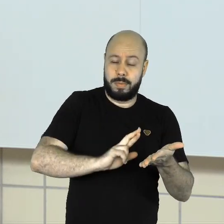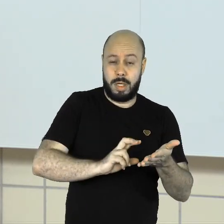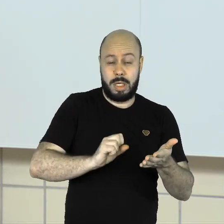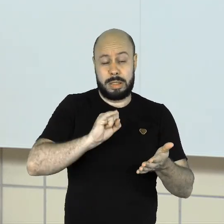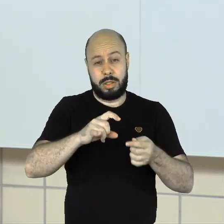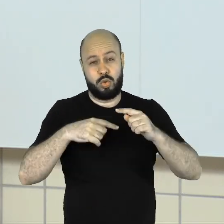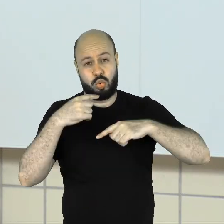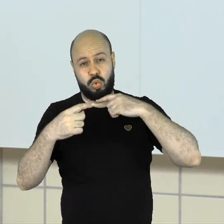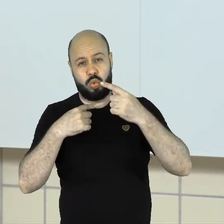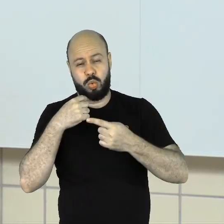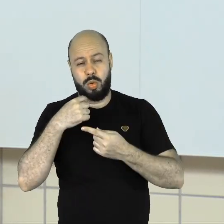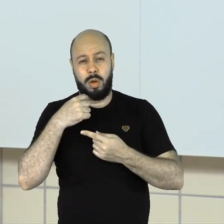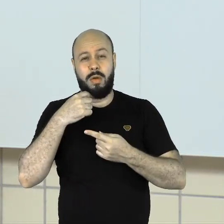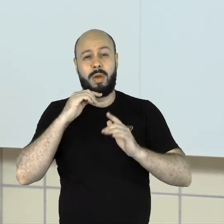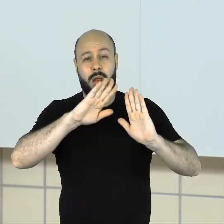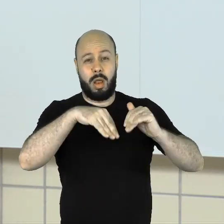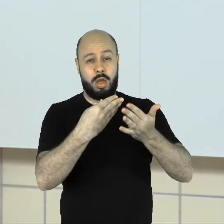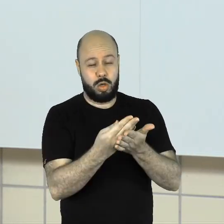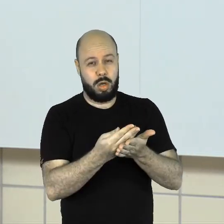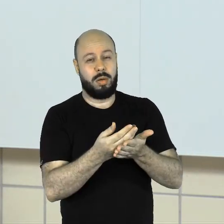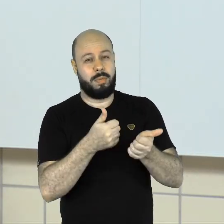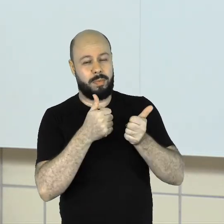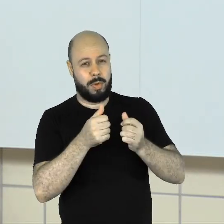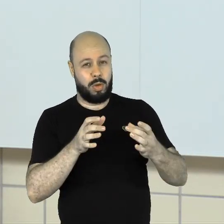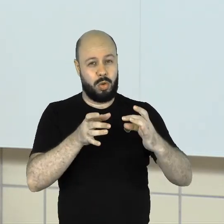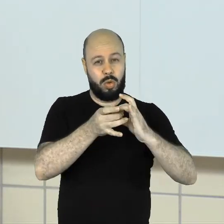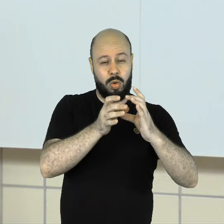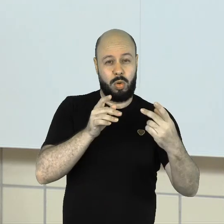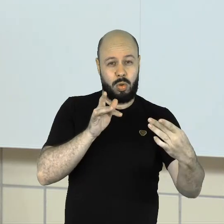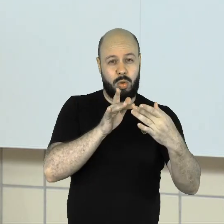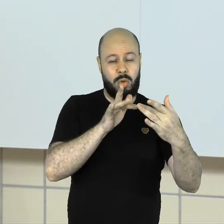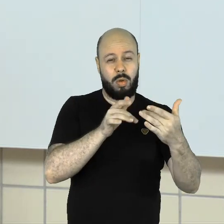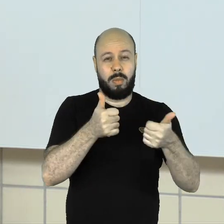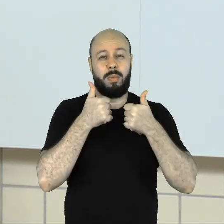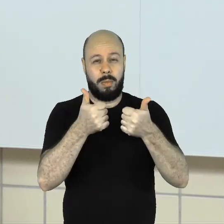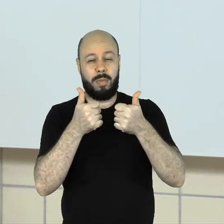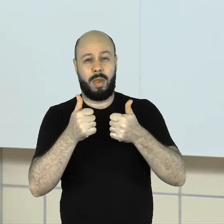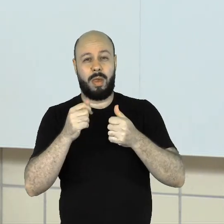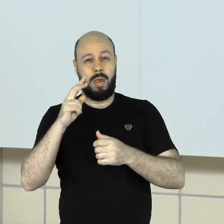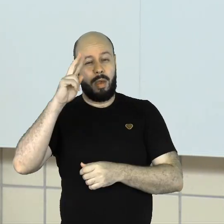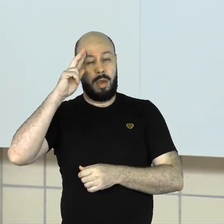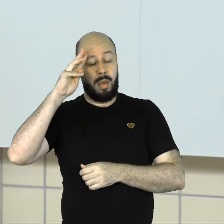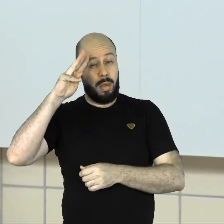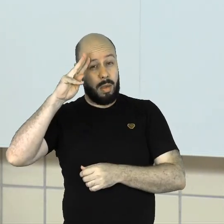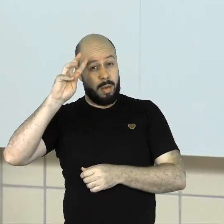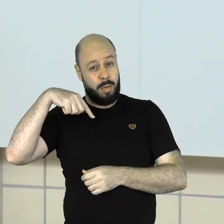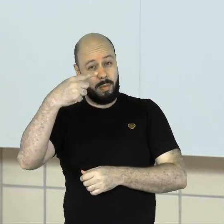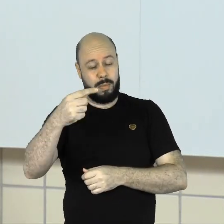dúvida, procurem a gente. Fiquem bem e até a próxima terça, pessoal.